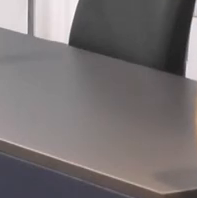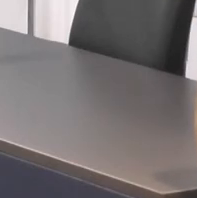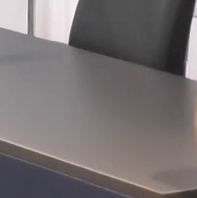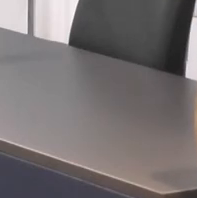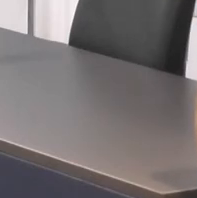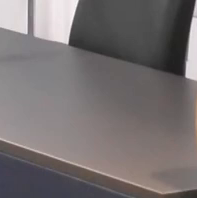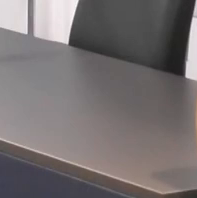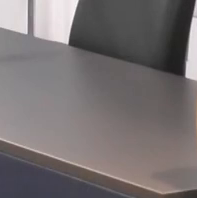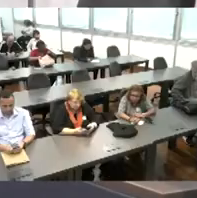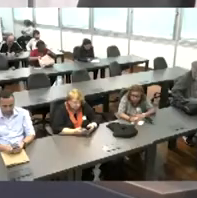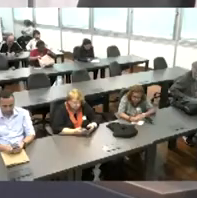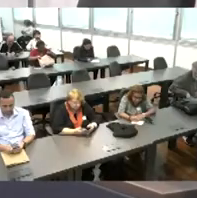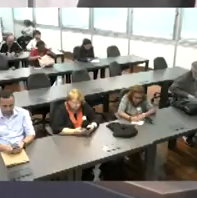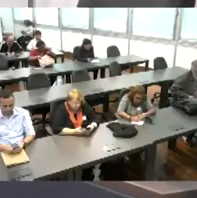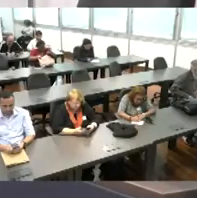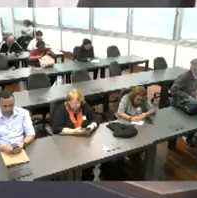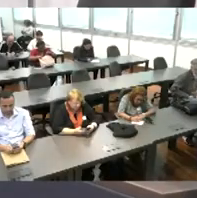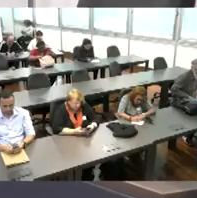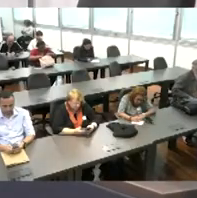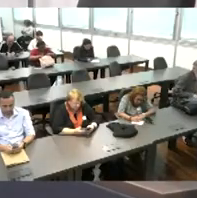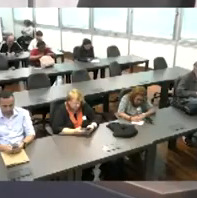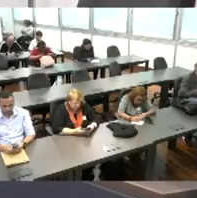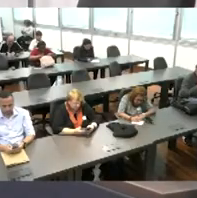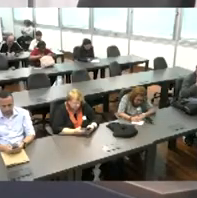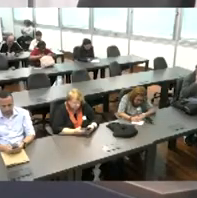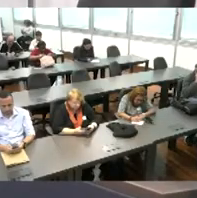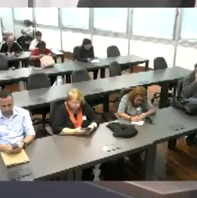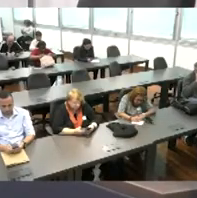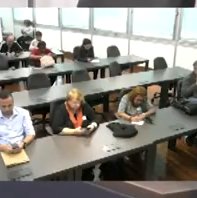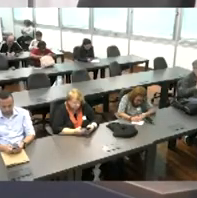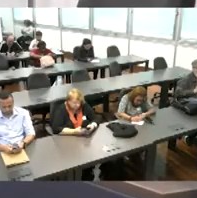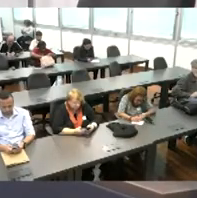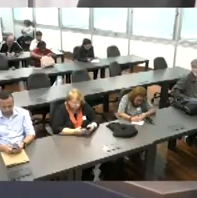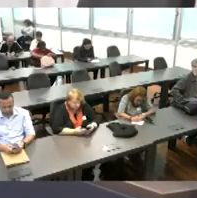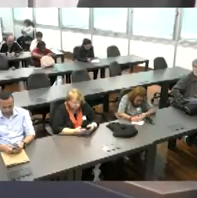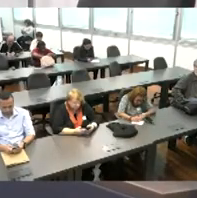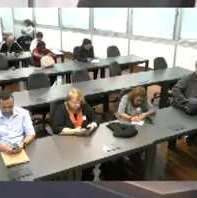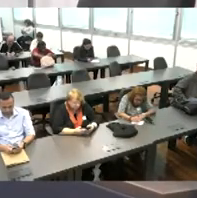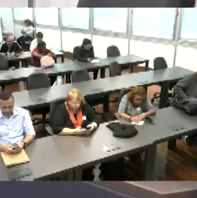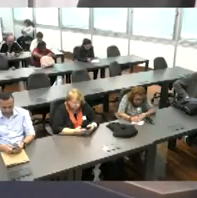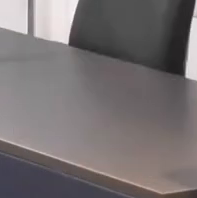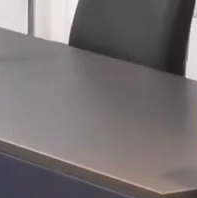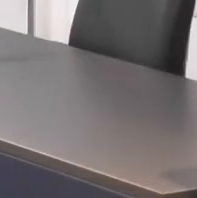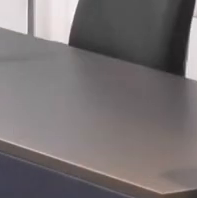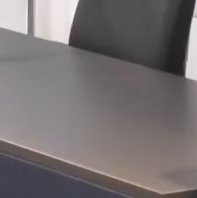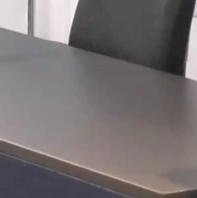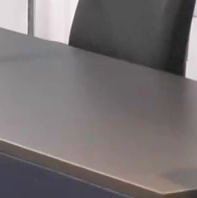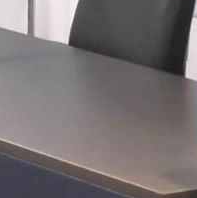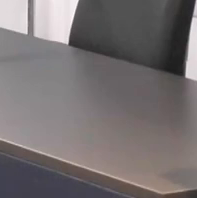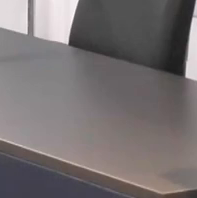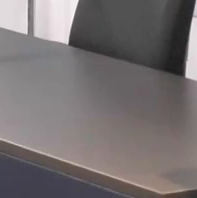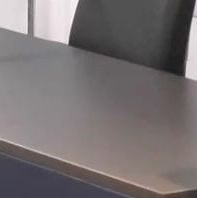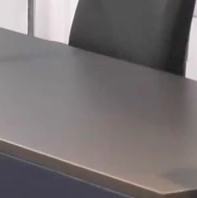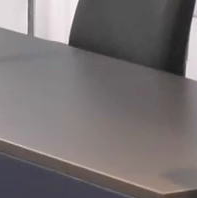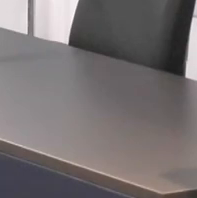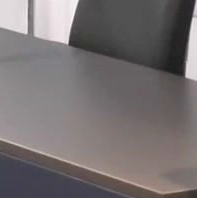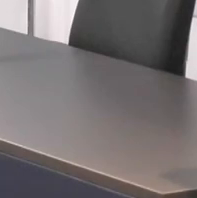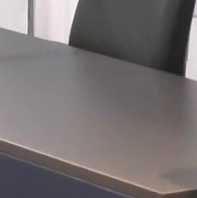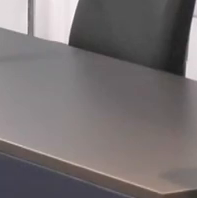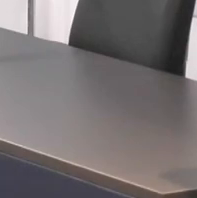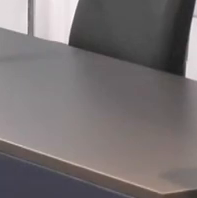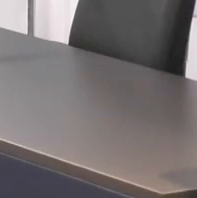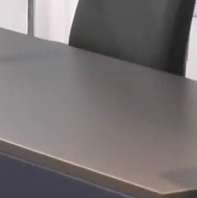do governo o cumprimento total do plano de cargos e carreiras e salários PCCS aos servidores